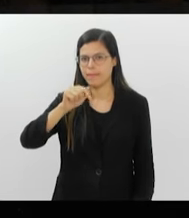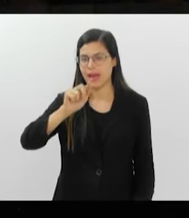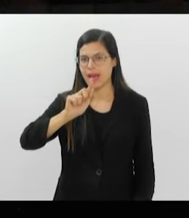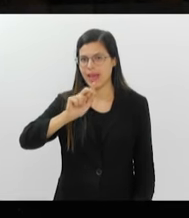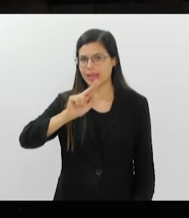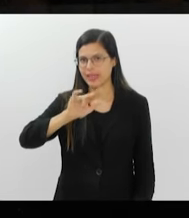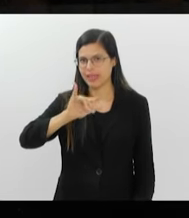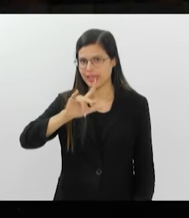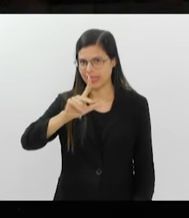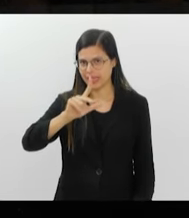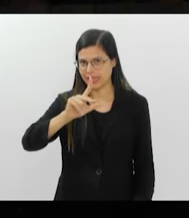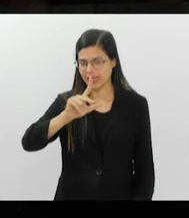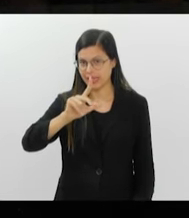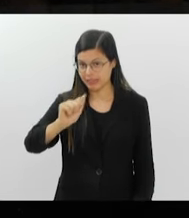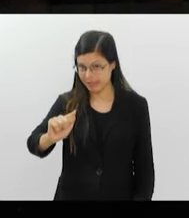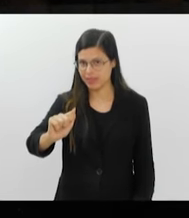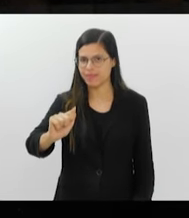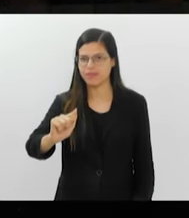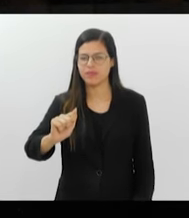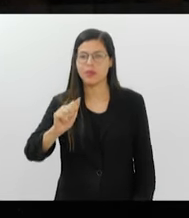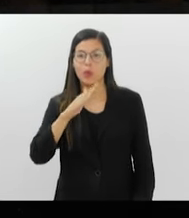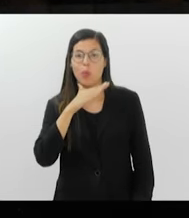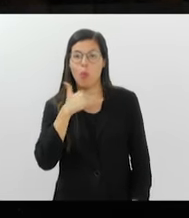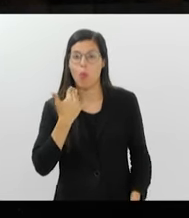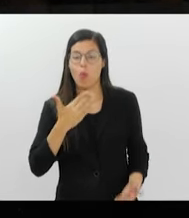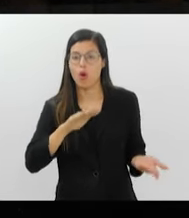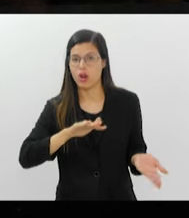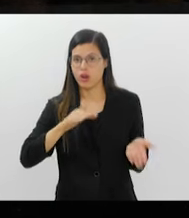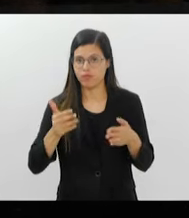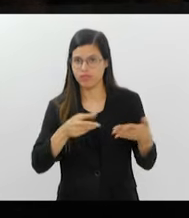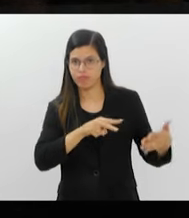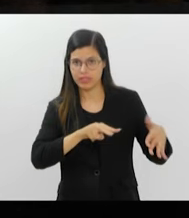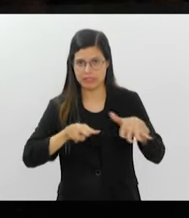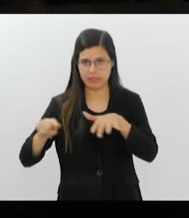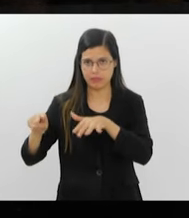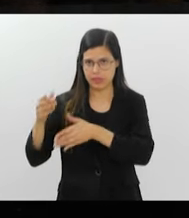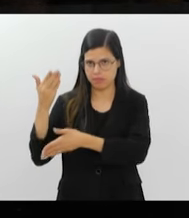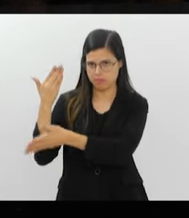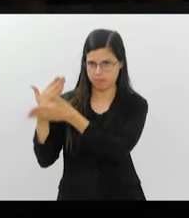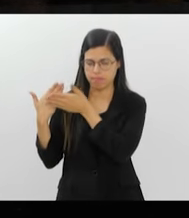Maguila morreu a semana passada.